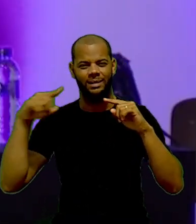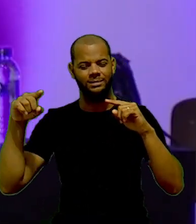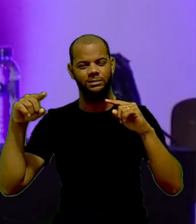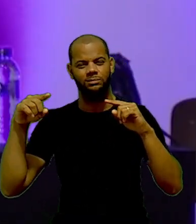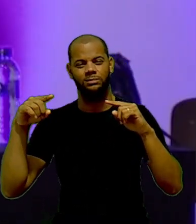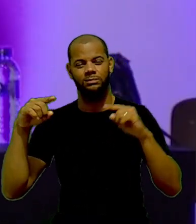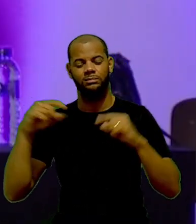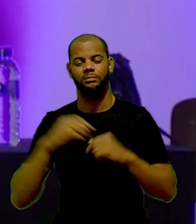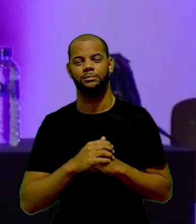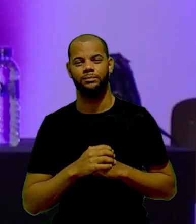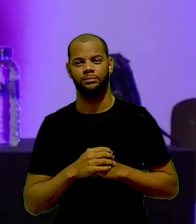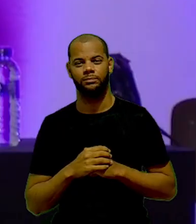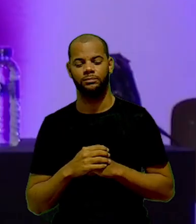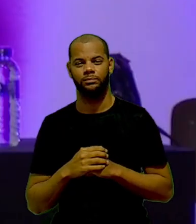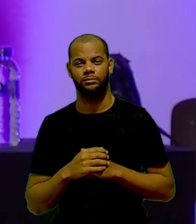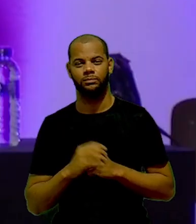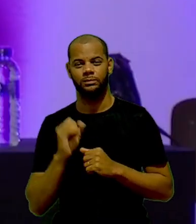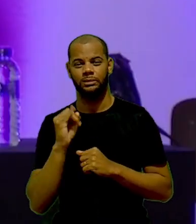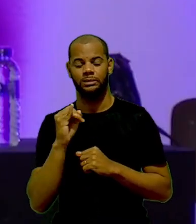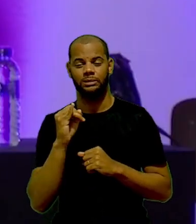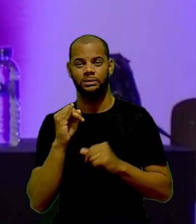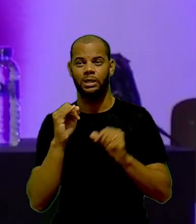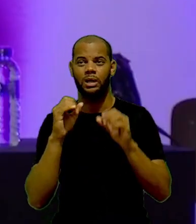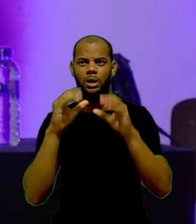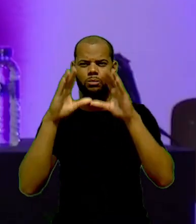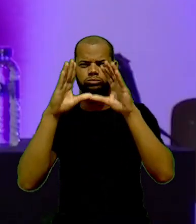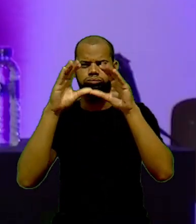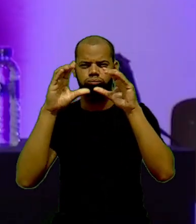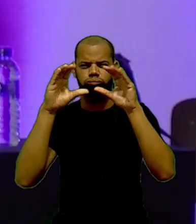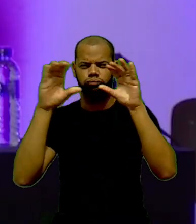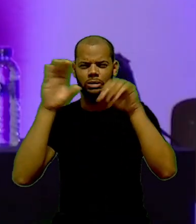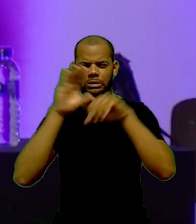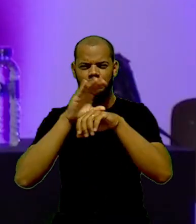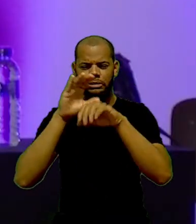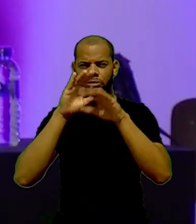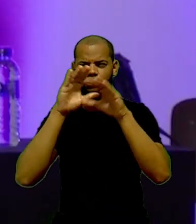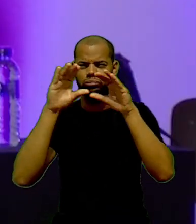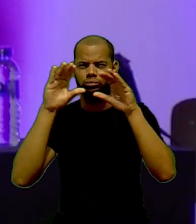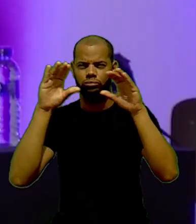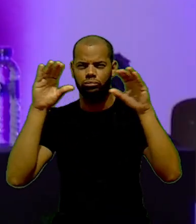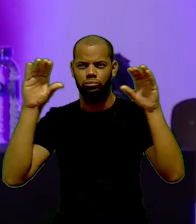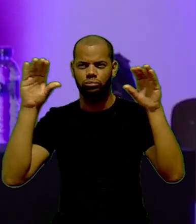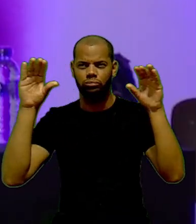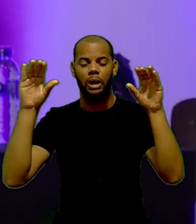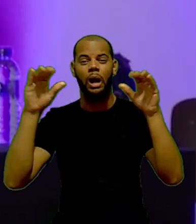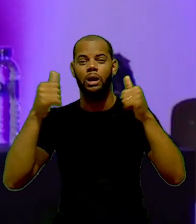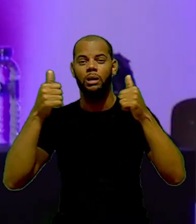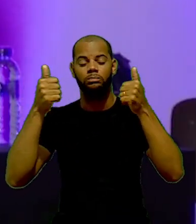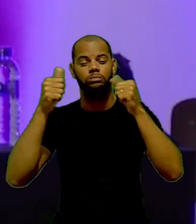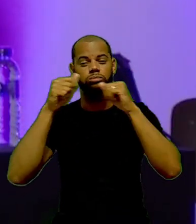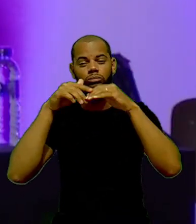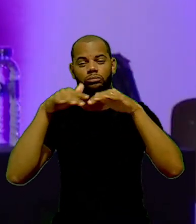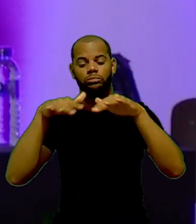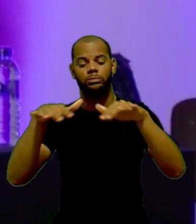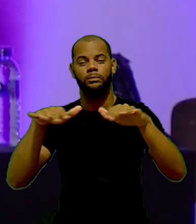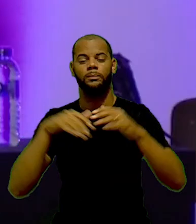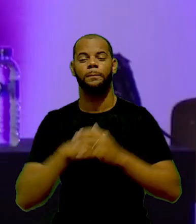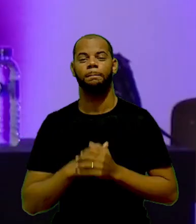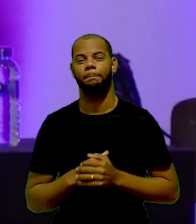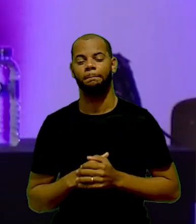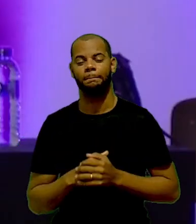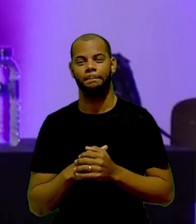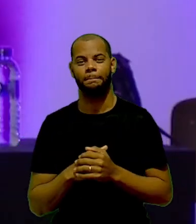Se tiver um dia completamente nublado, ela está bem indisponível. Então,